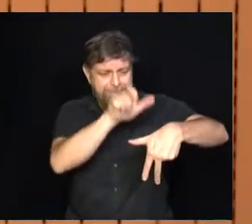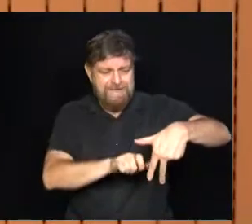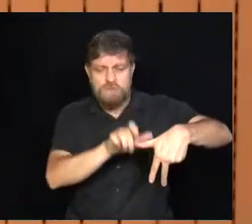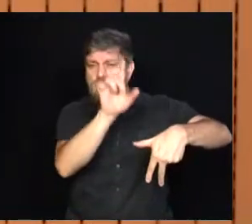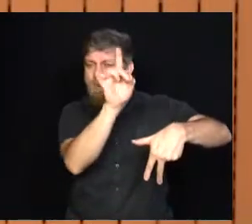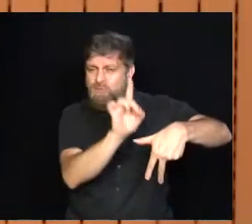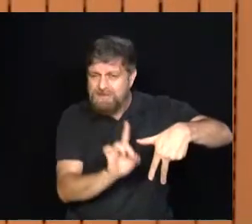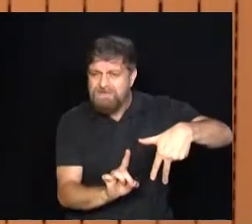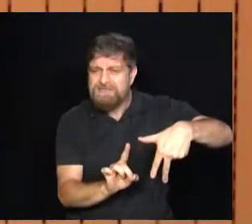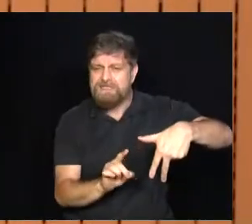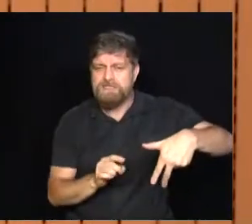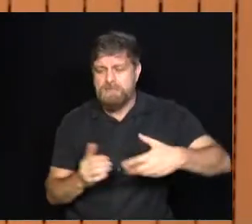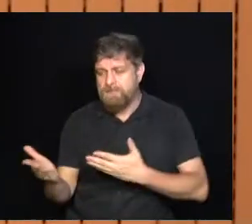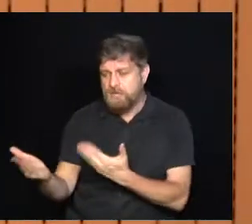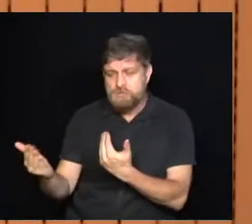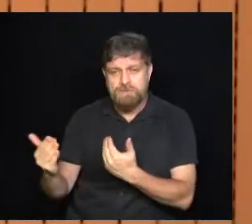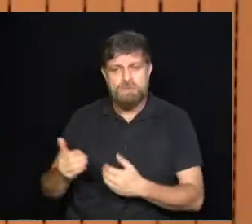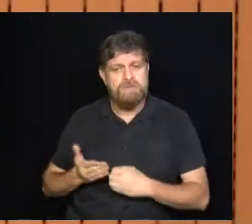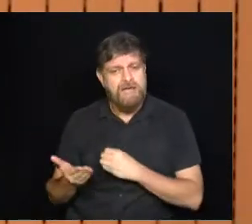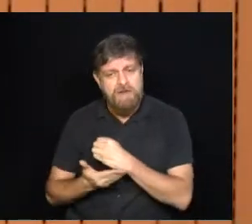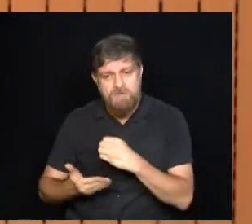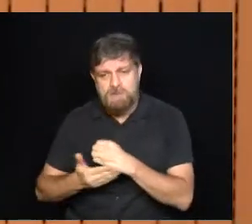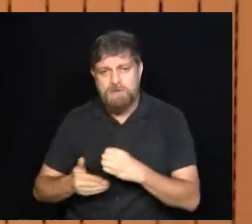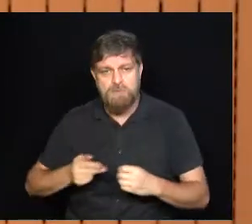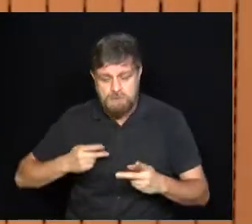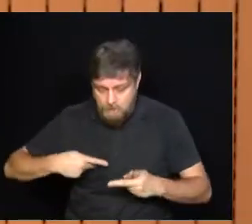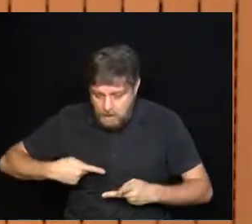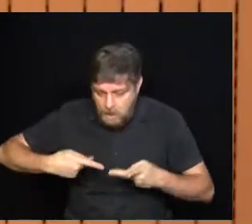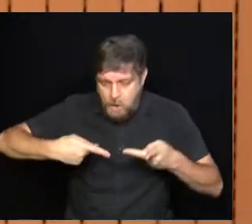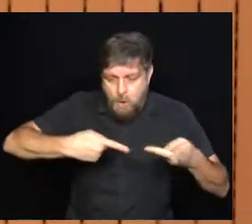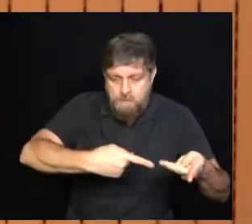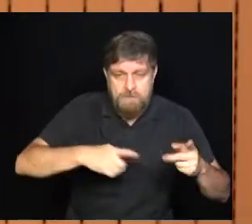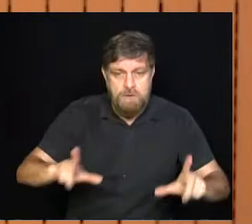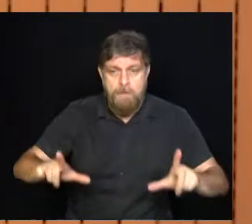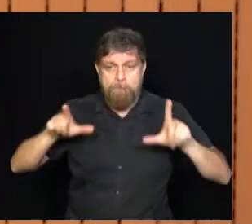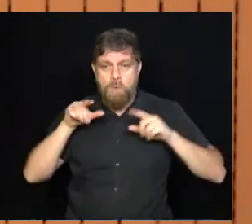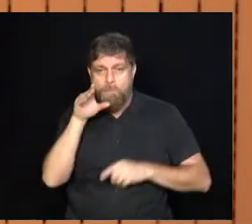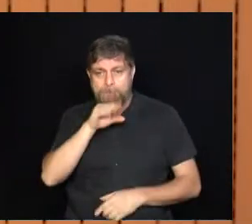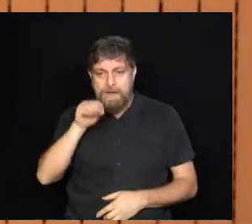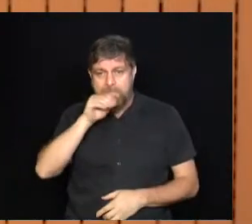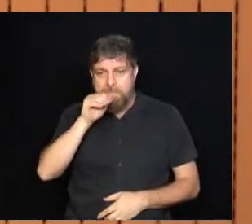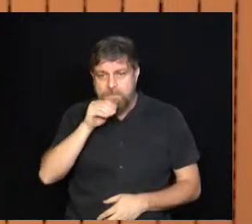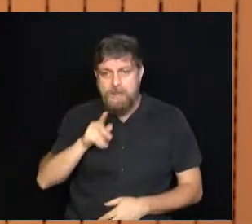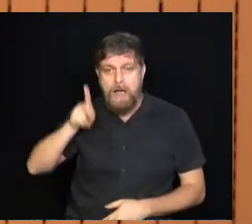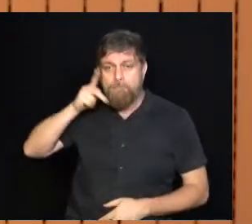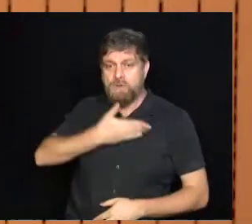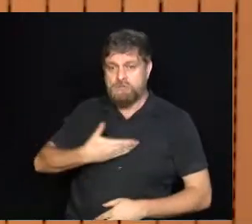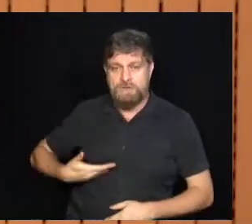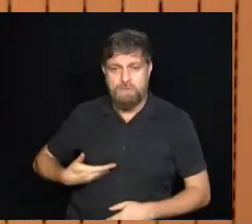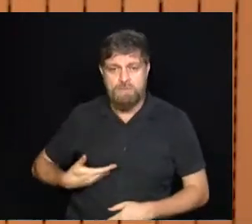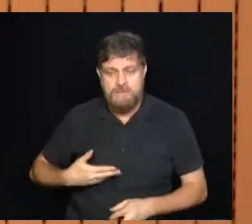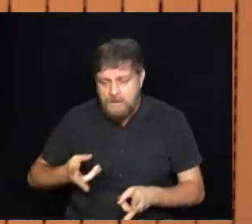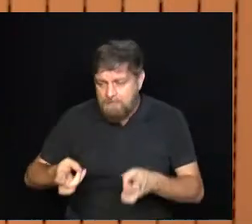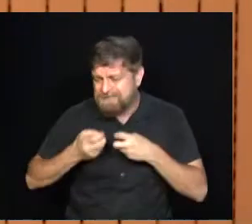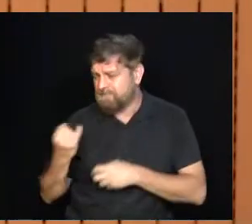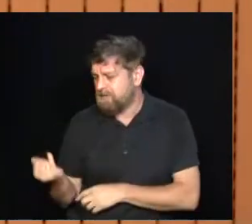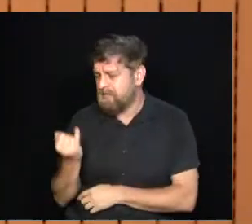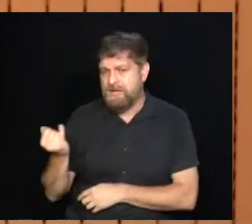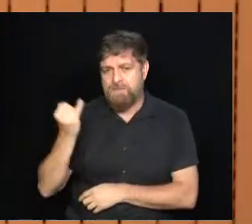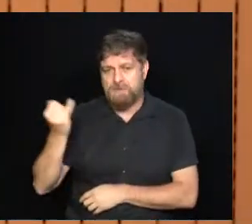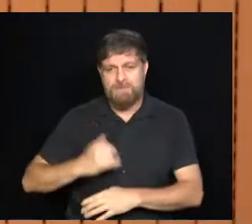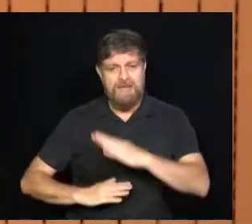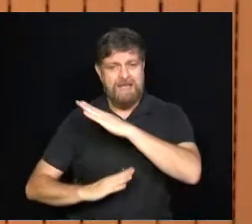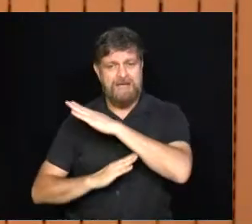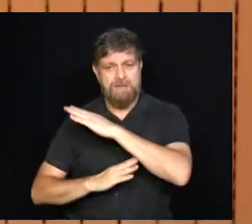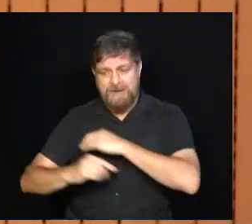é fundamental. Por isso que é tão importante, quando recebo esse convite de vir aqui falar um pouco da política pública, eu vejo quão importante é essa Casa de Leis, porque